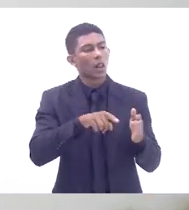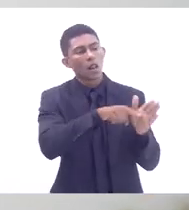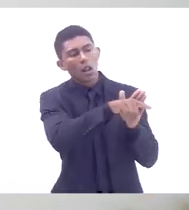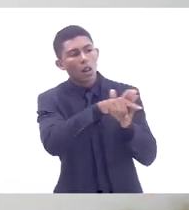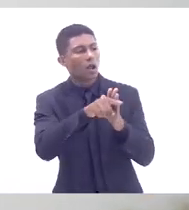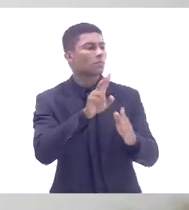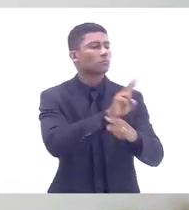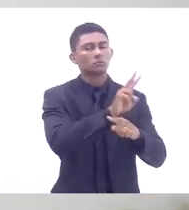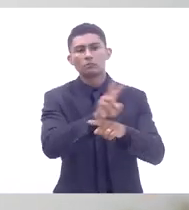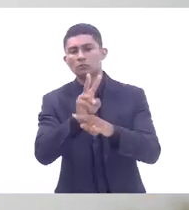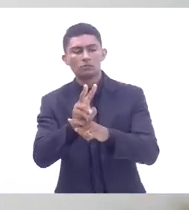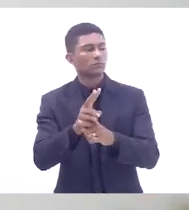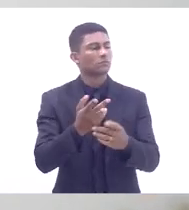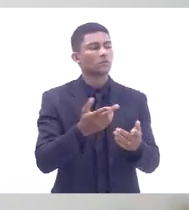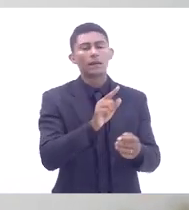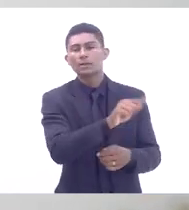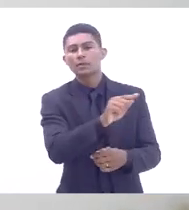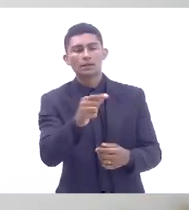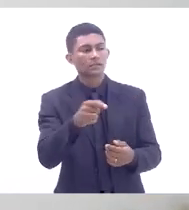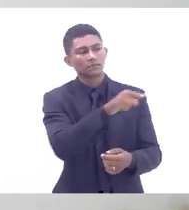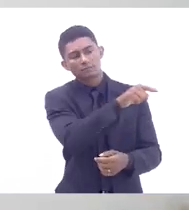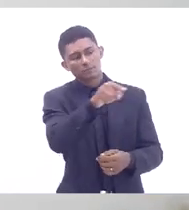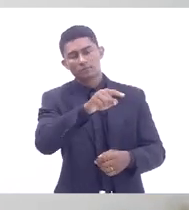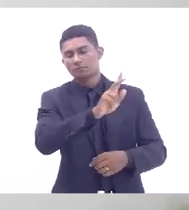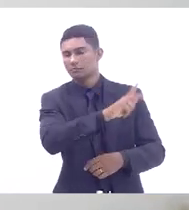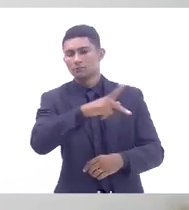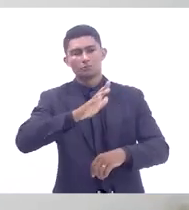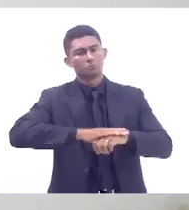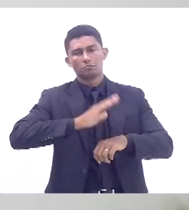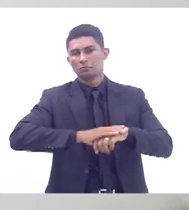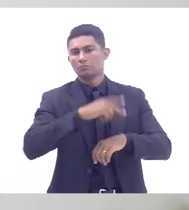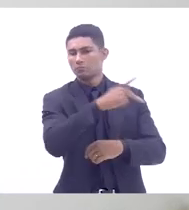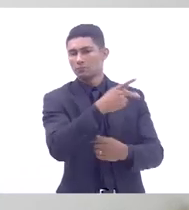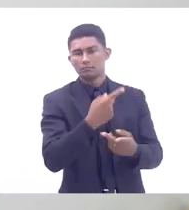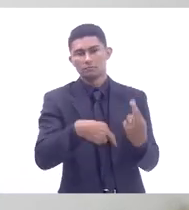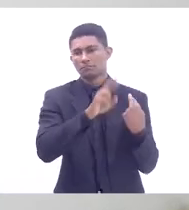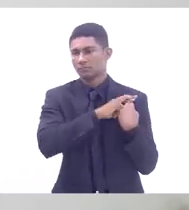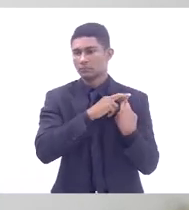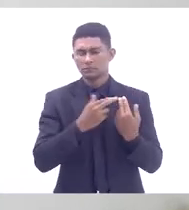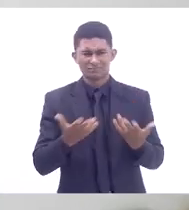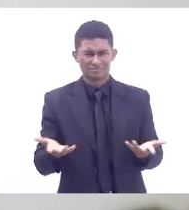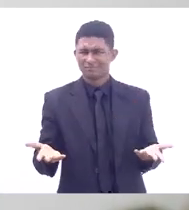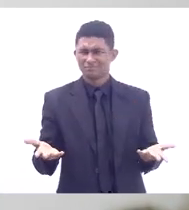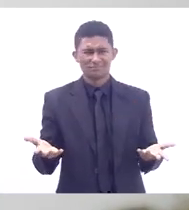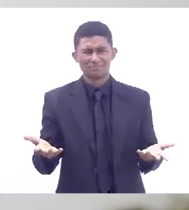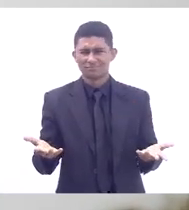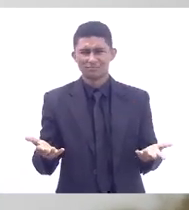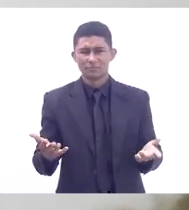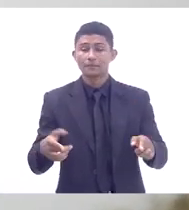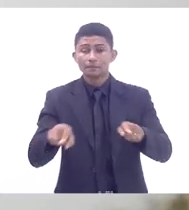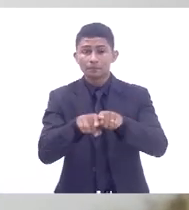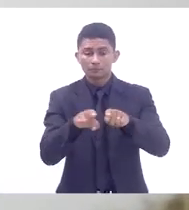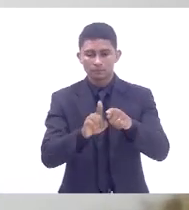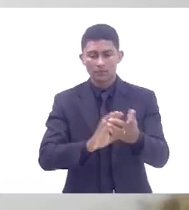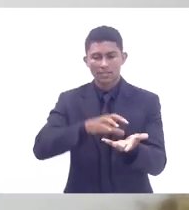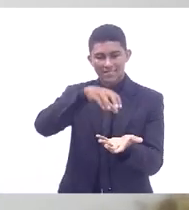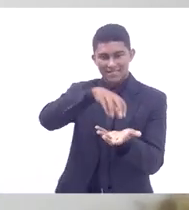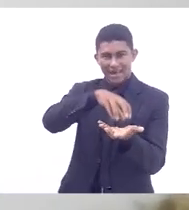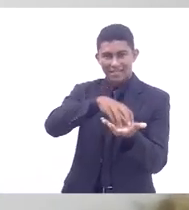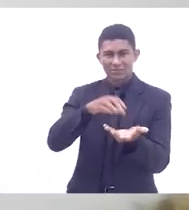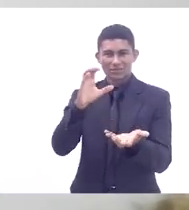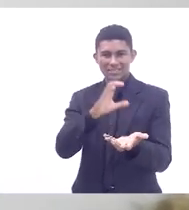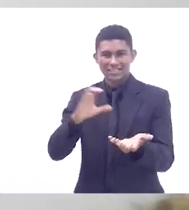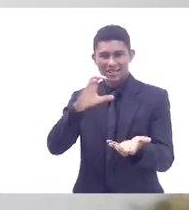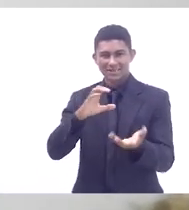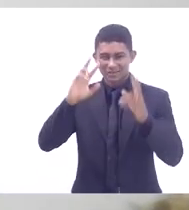fiscalização sobre os docentes e em relação ao centro de ciências do homem